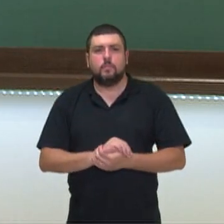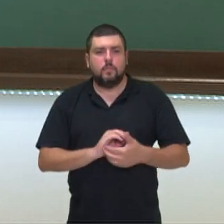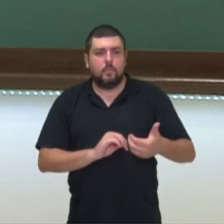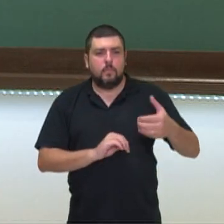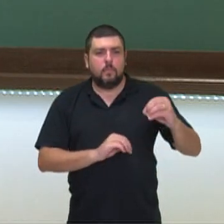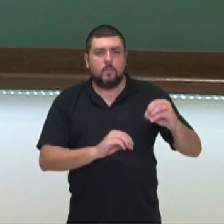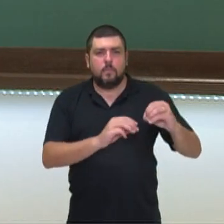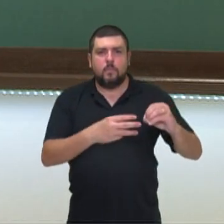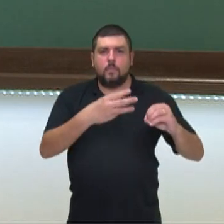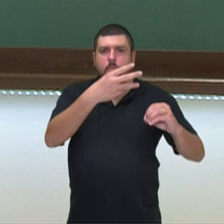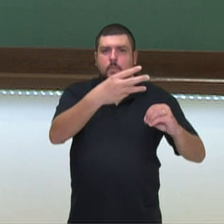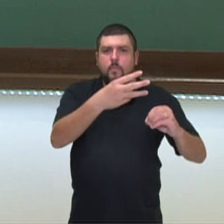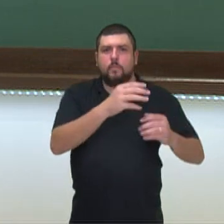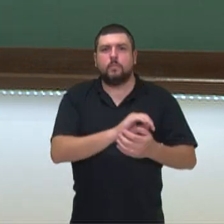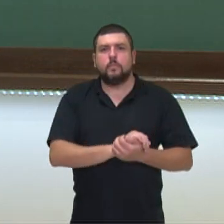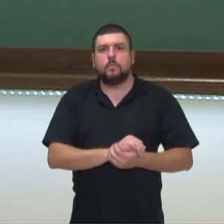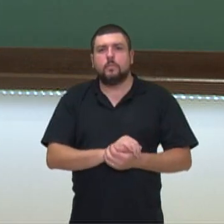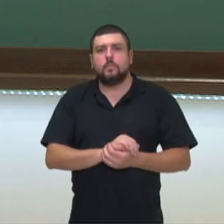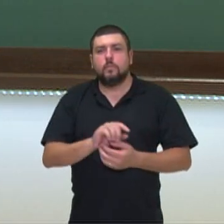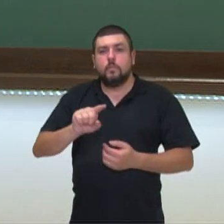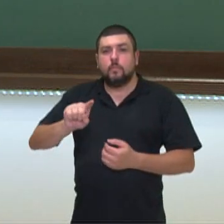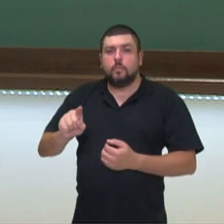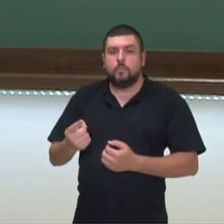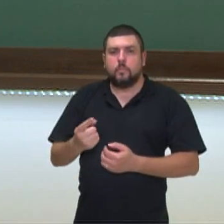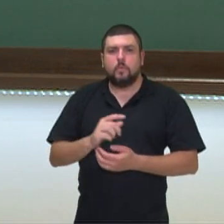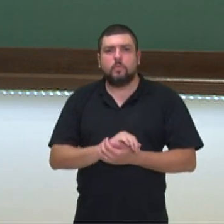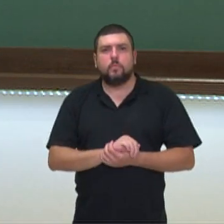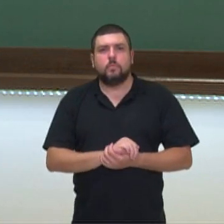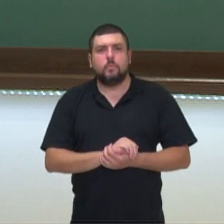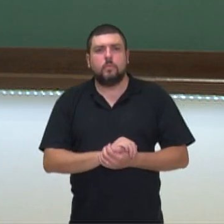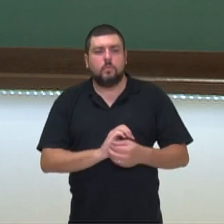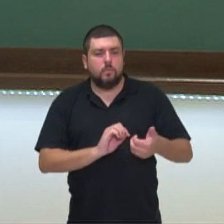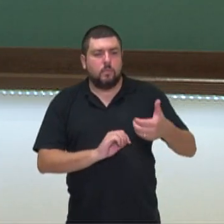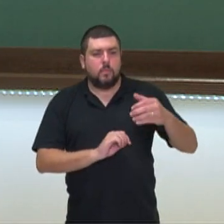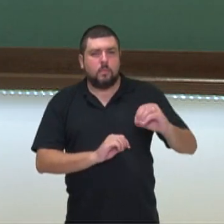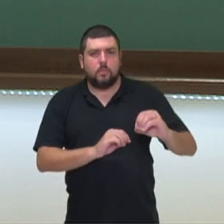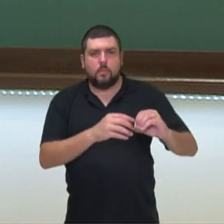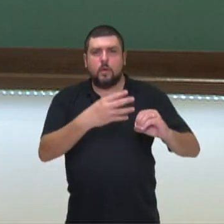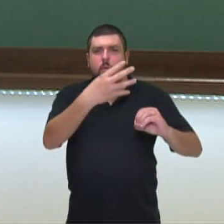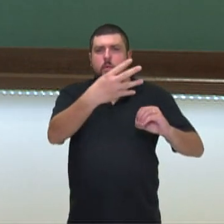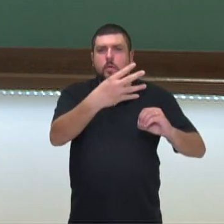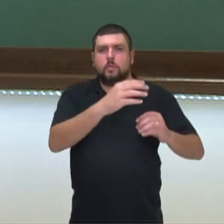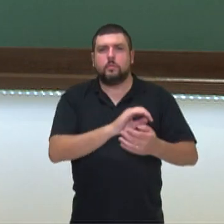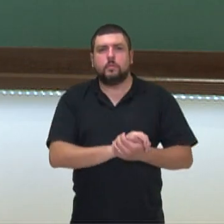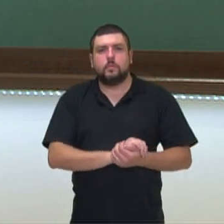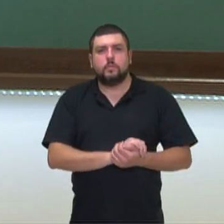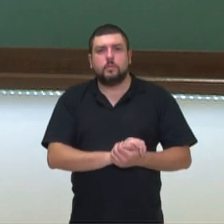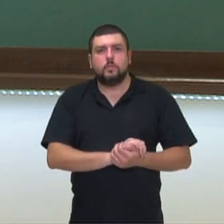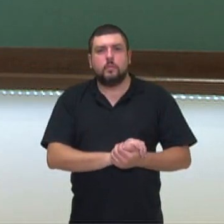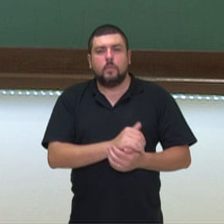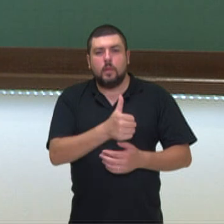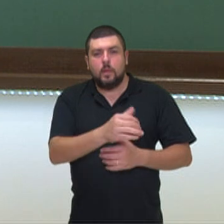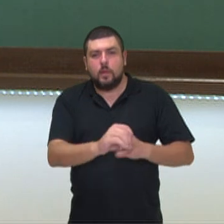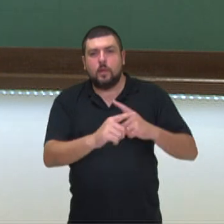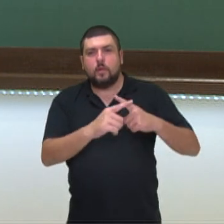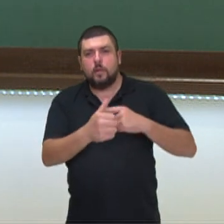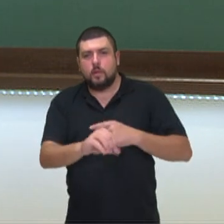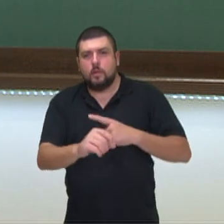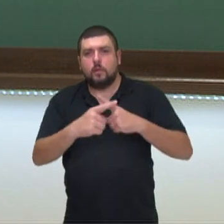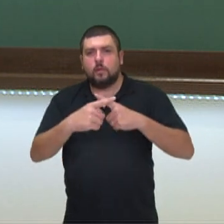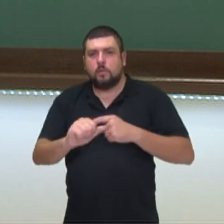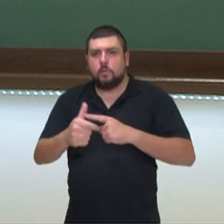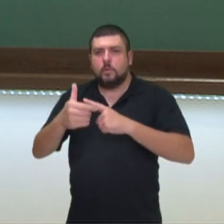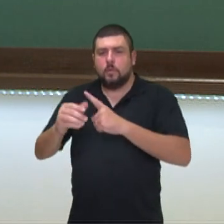10 vezes 10 vezes 10, que dá 1000. E 10 à quarta, 10 vezes 10 vezes 10 vezes 10, que